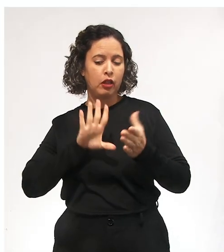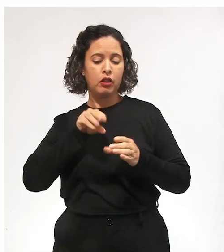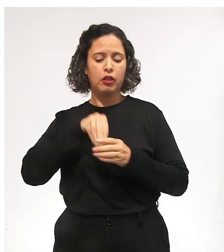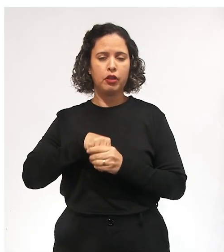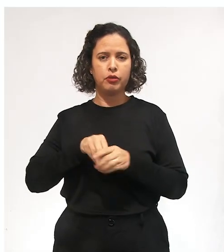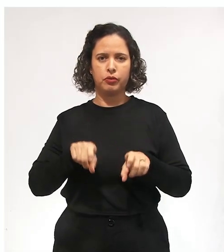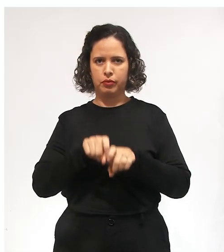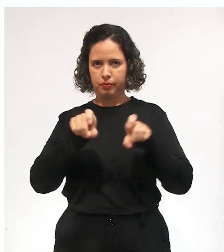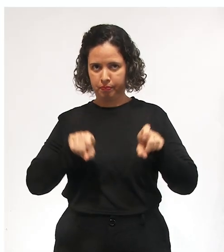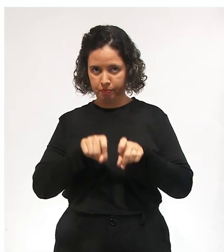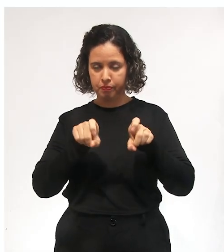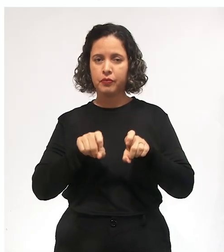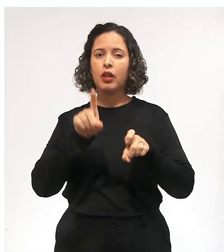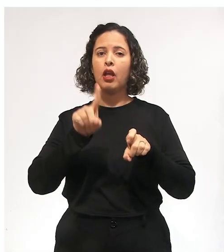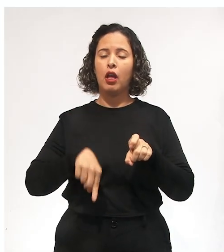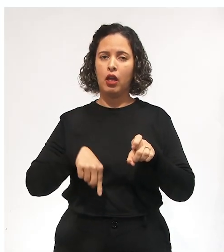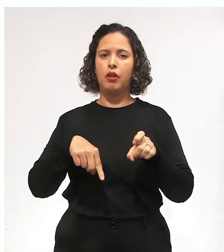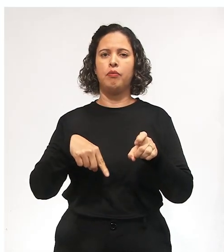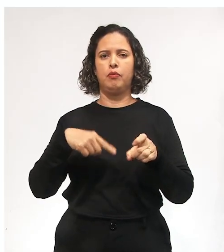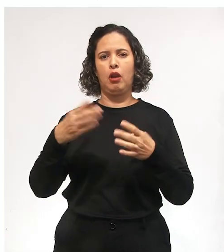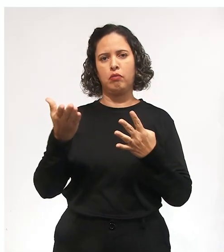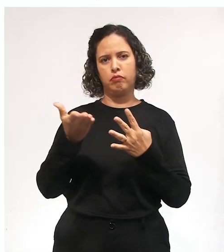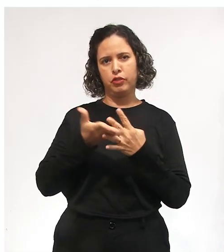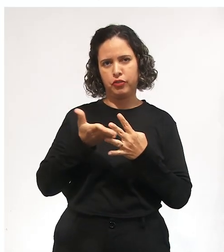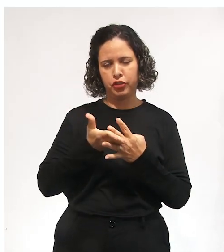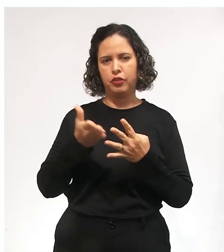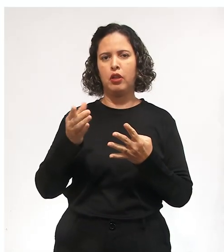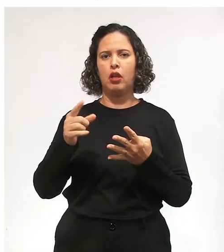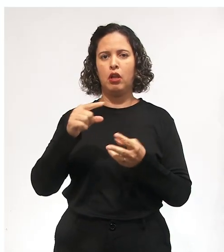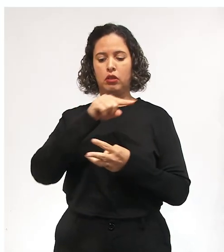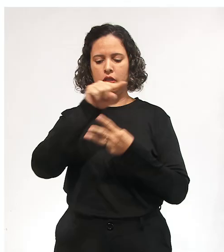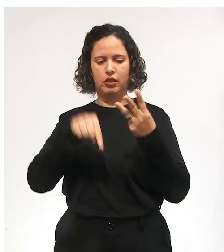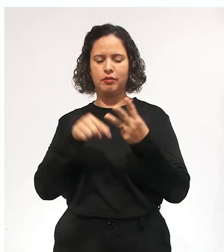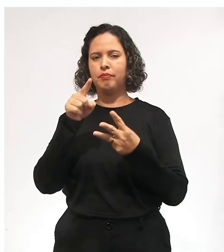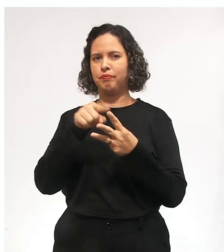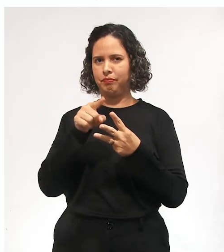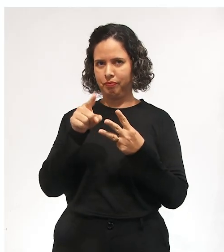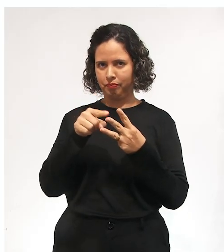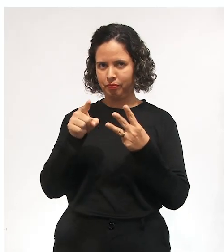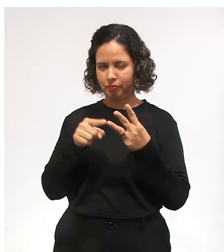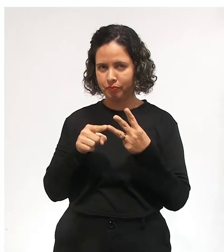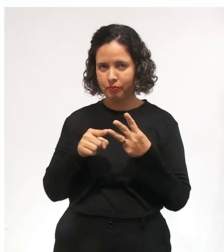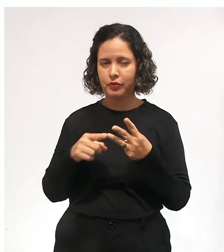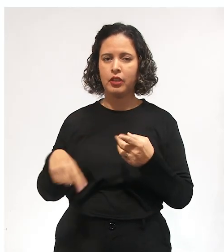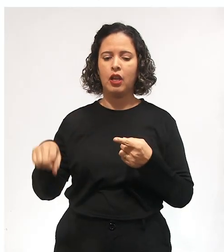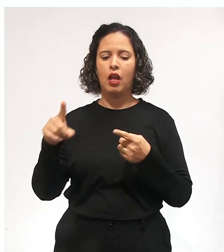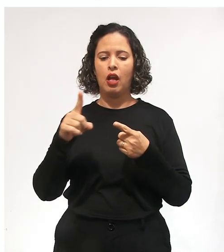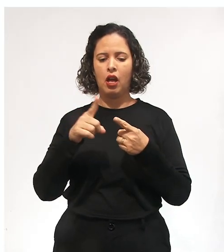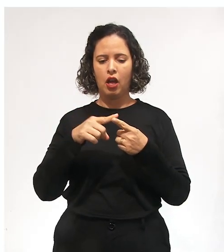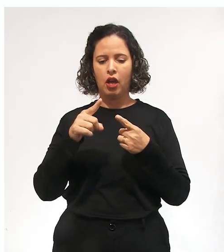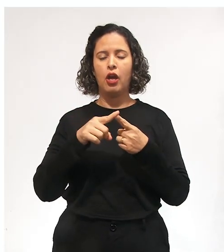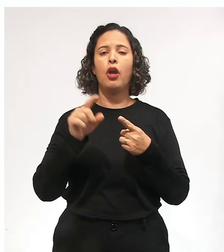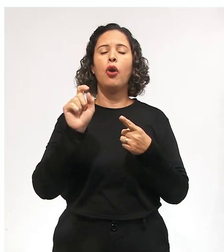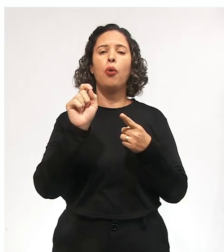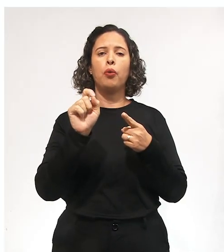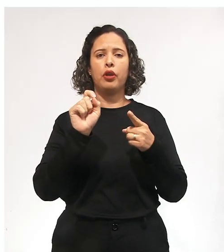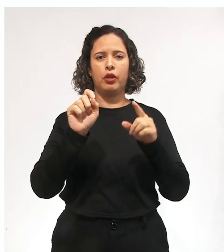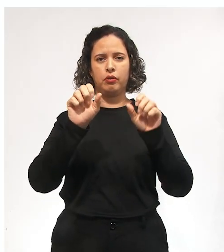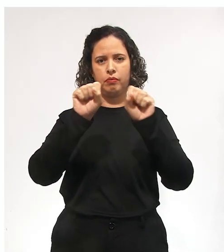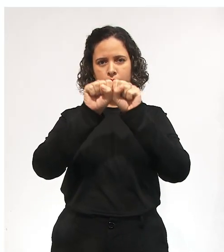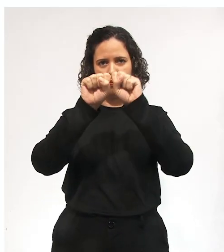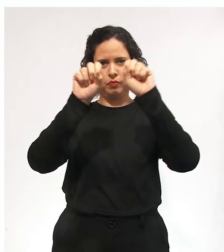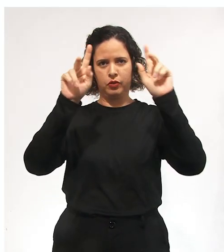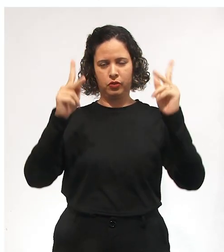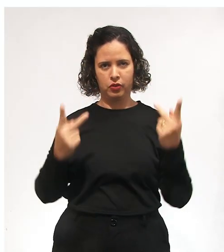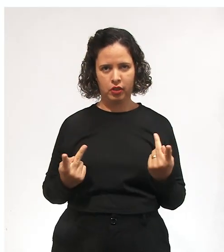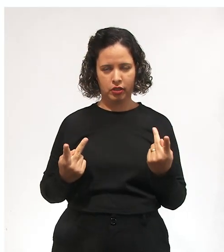O sistema computacional é dividido em três partes. Você já deve ter ouvido falar. No hardware, que é a parte física.